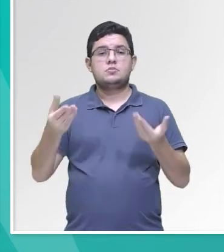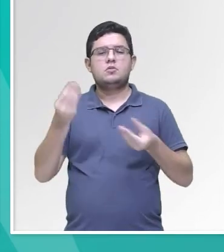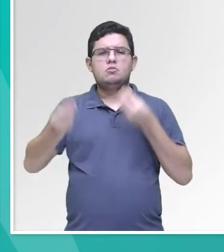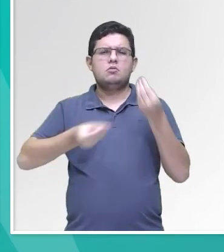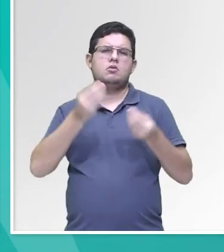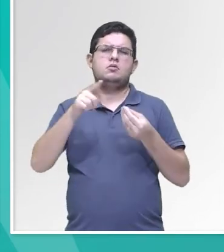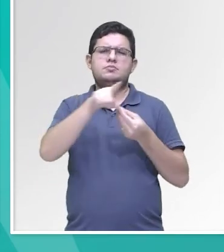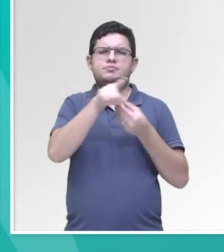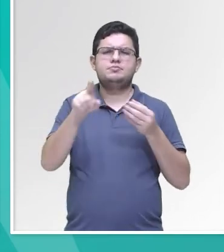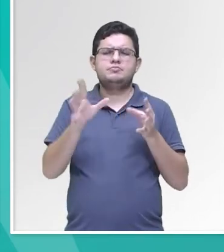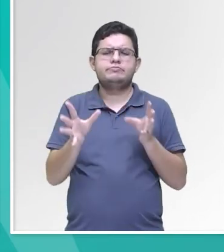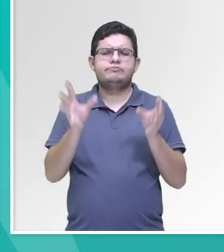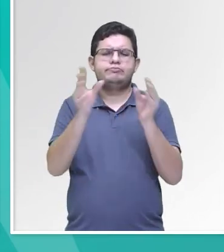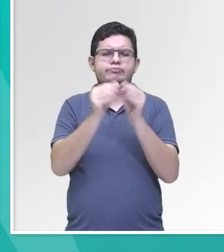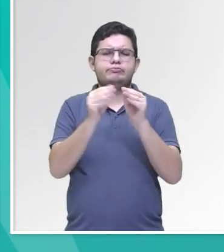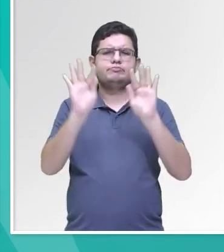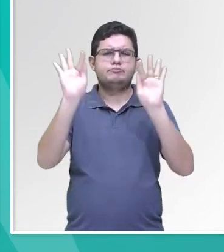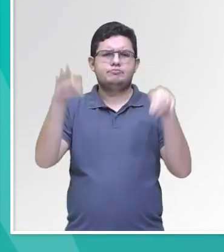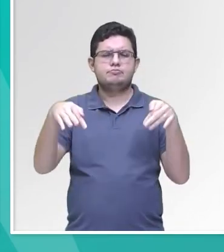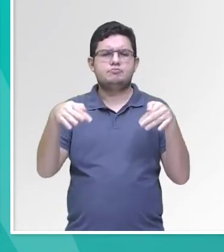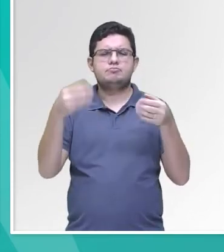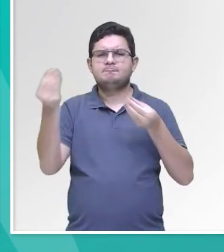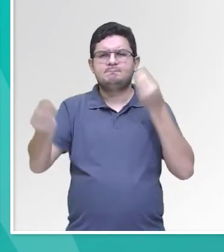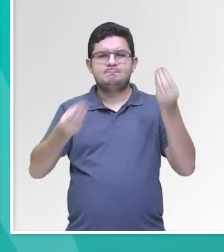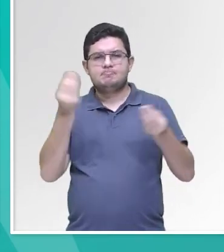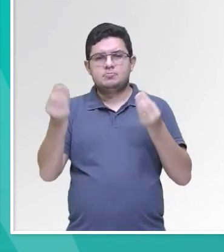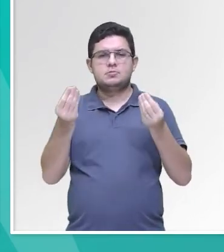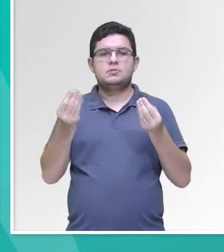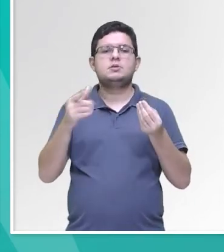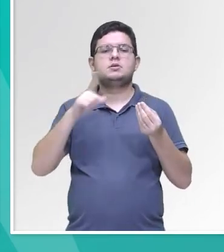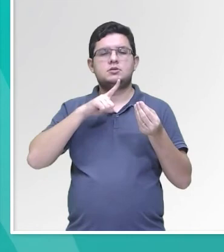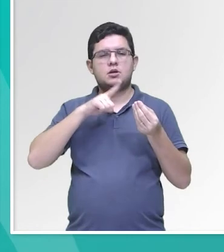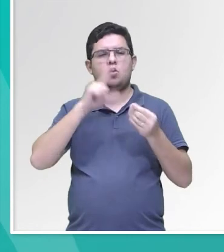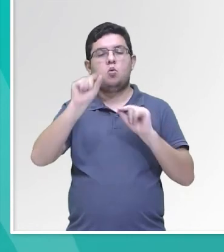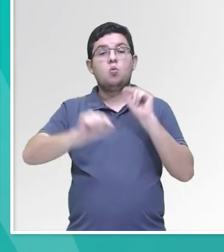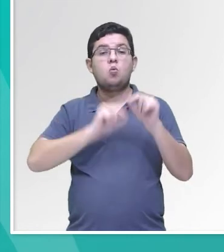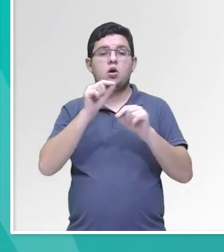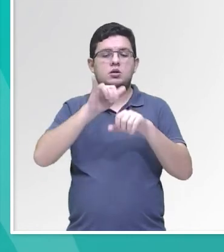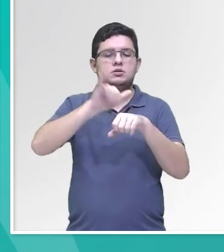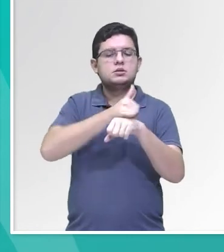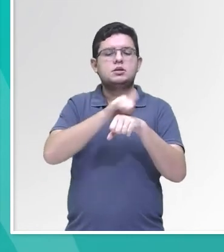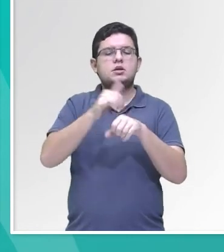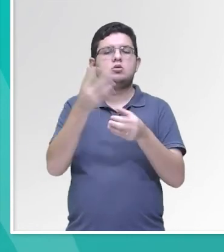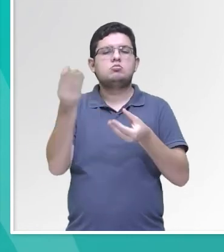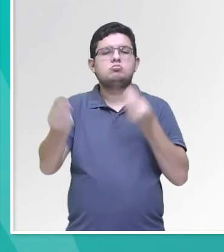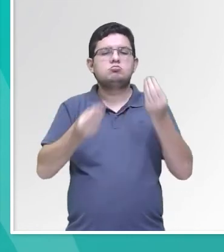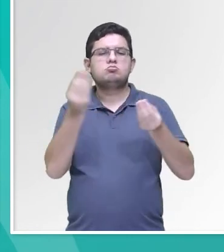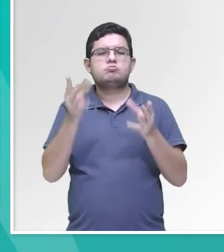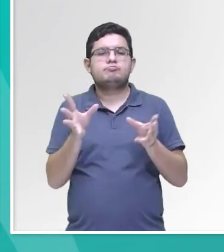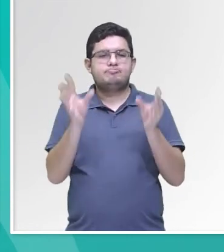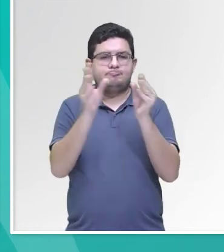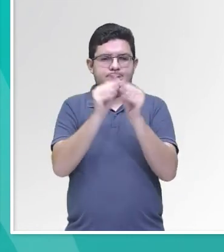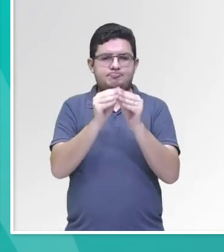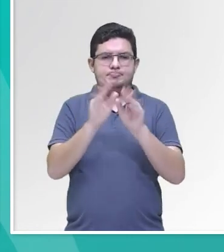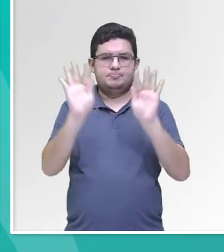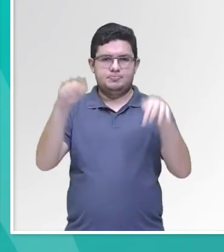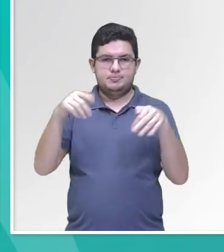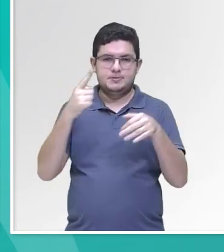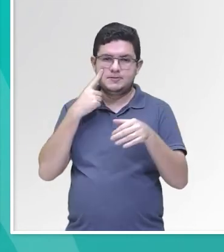dissertativo e argumentativo, você tem que concluir. Claro, existe uma conclusão. E qual é essa conclusão? Olhem só,